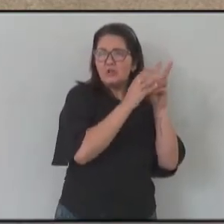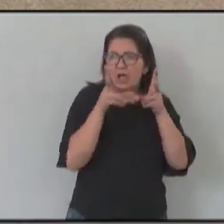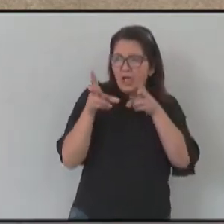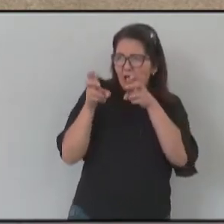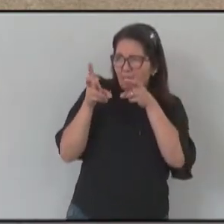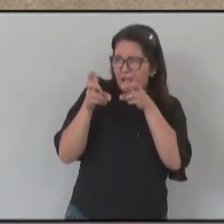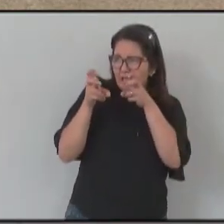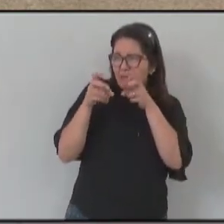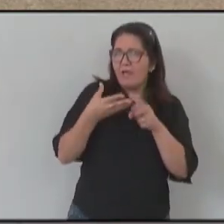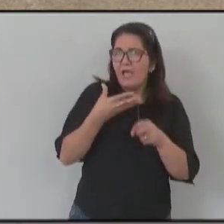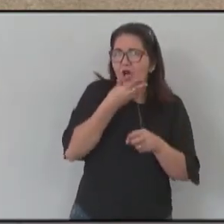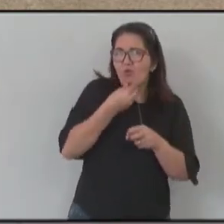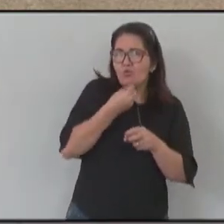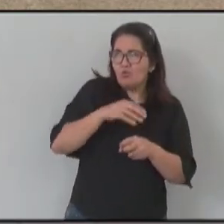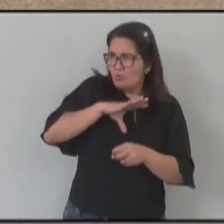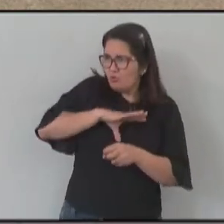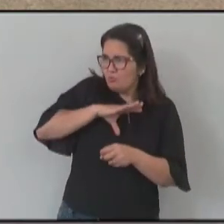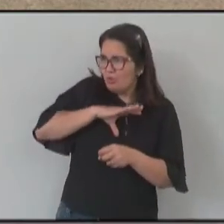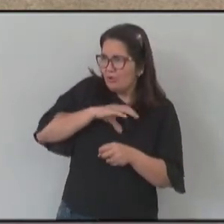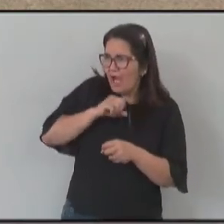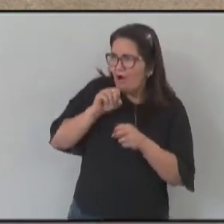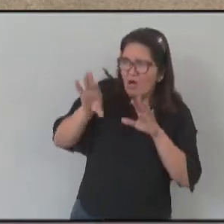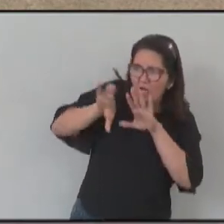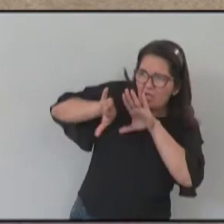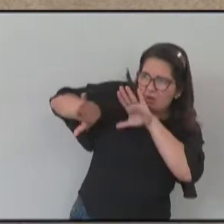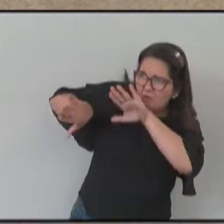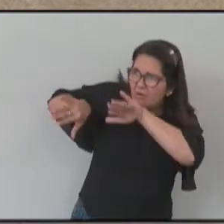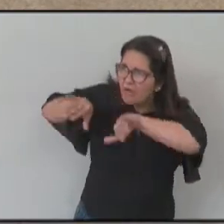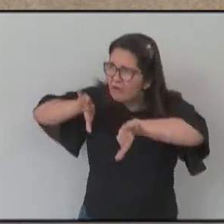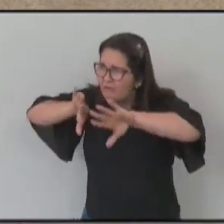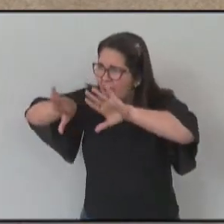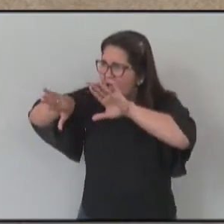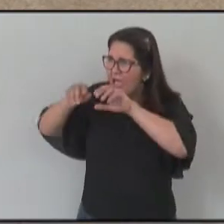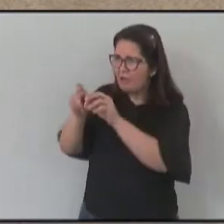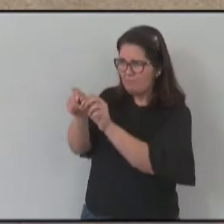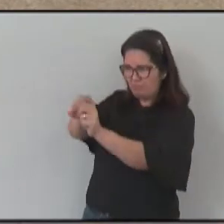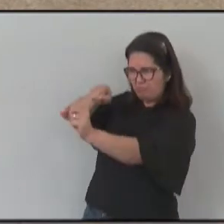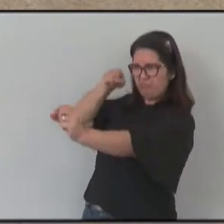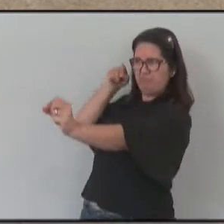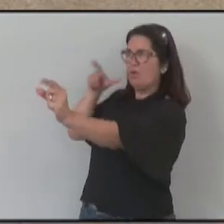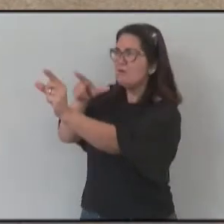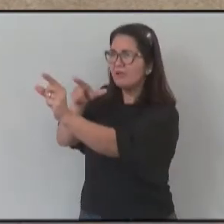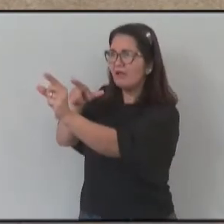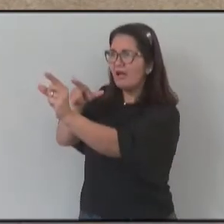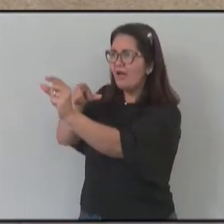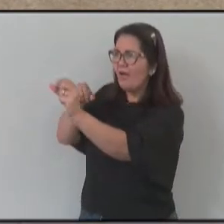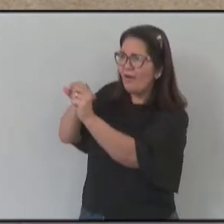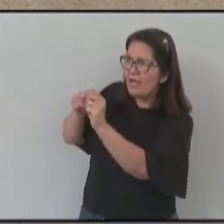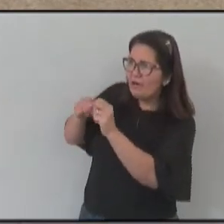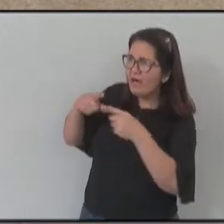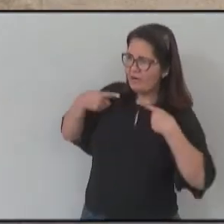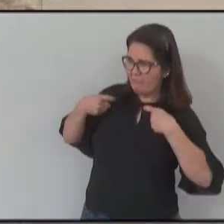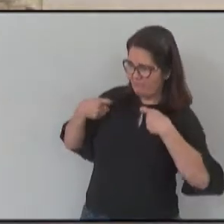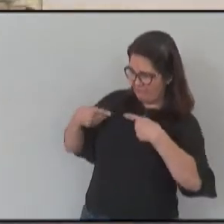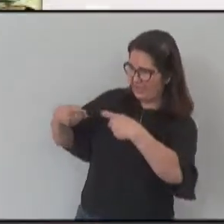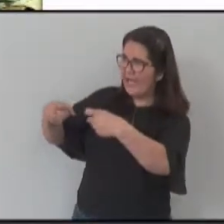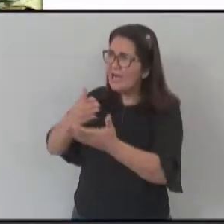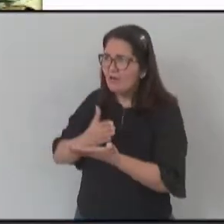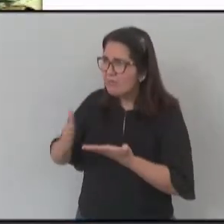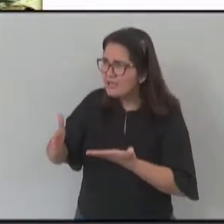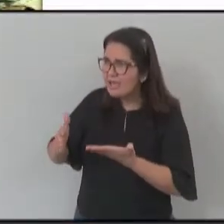Os índios foram extremamente hospitaleiros com eles. os índios os